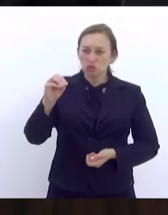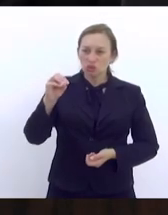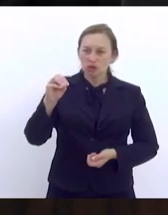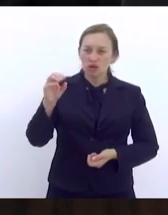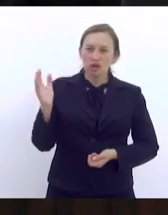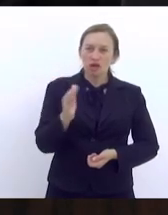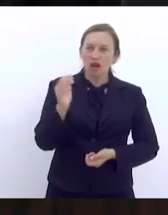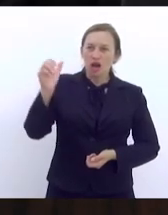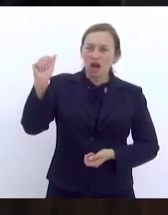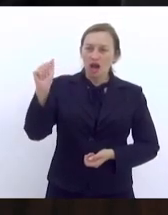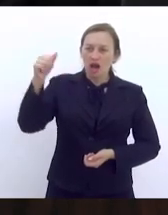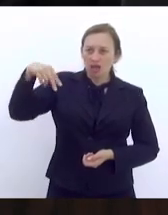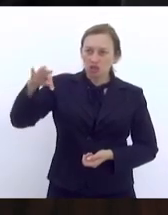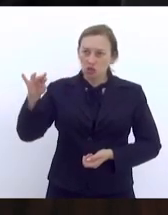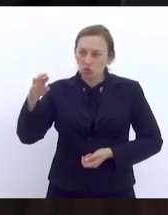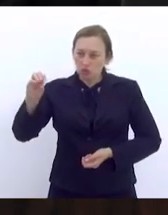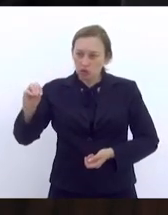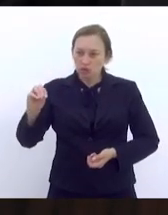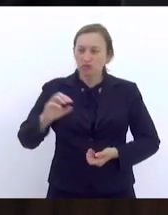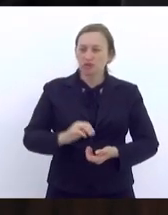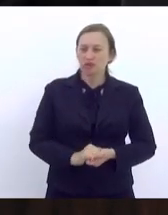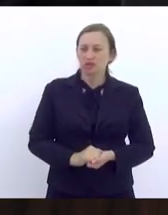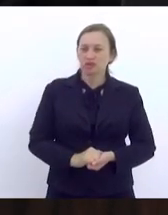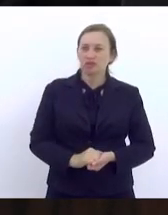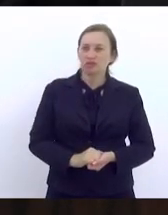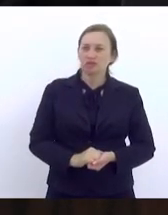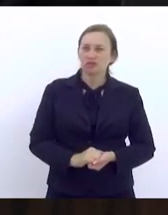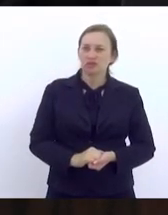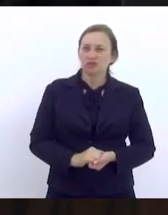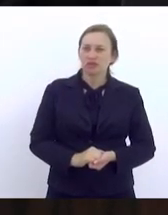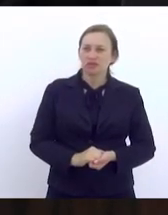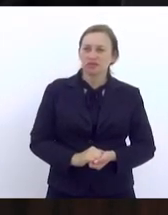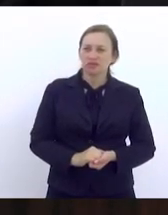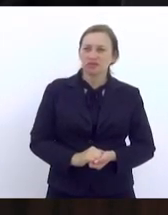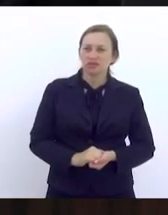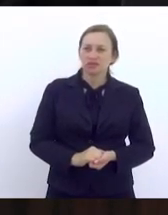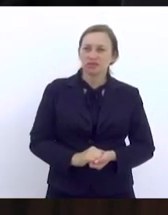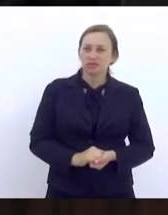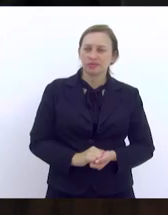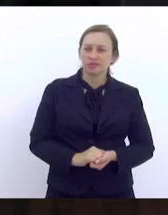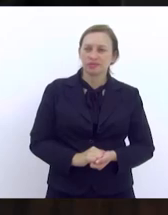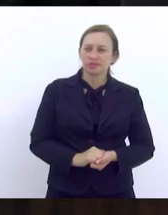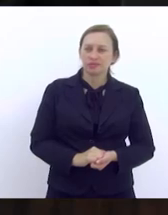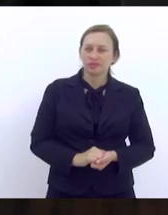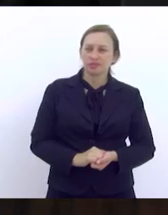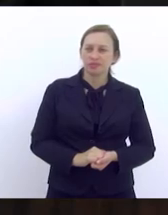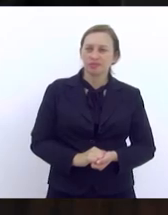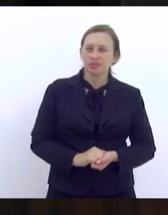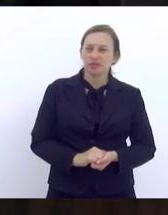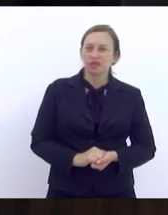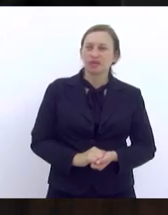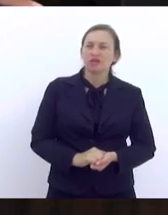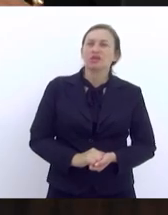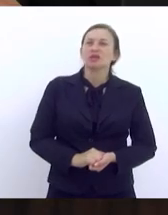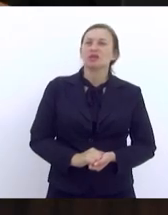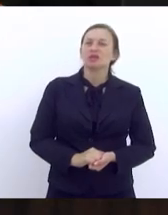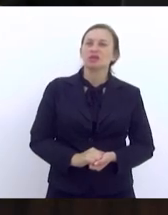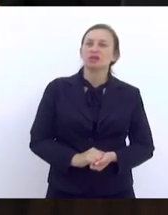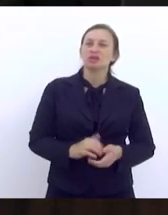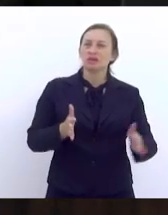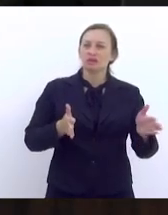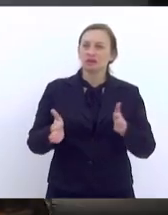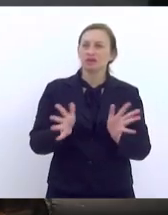que foi deixado aqui da Capelania para santa missa amanhã passa o expediente final